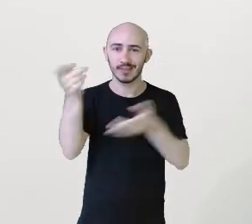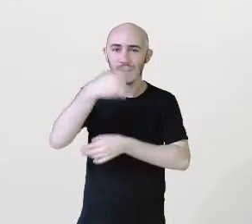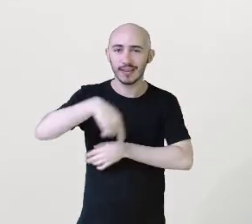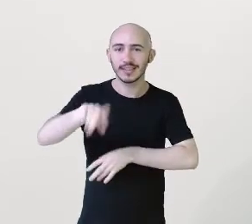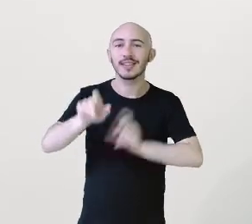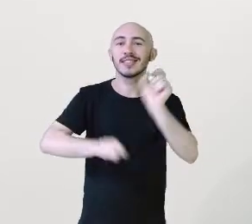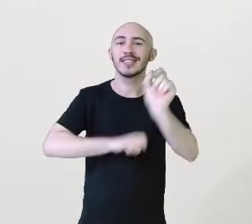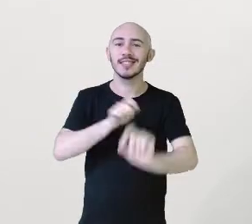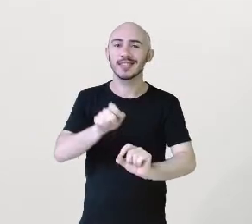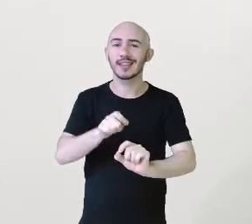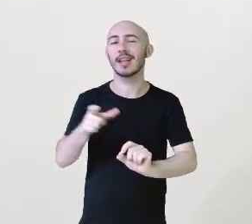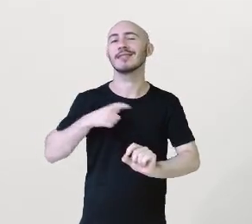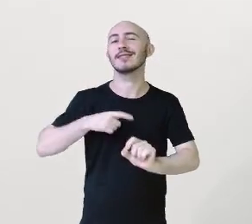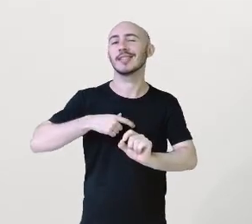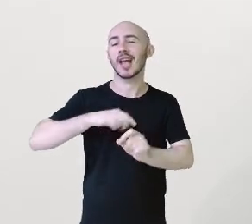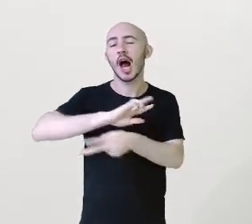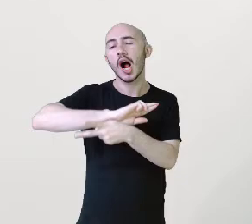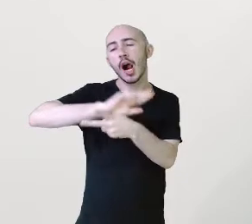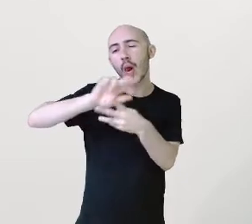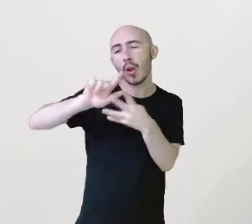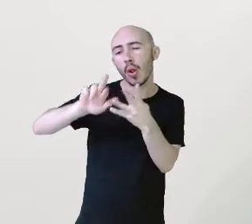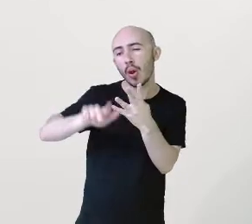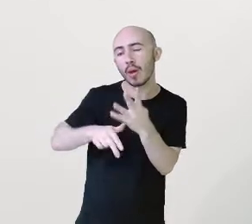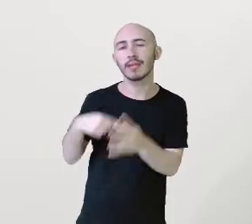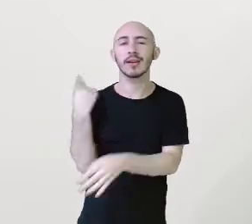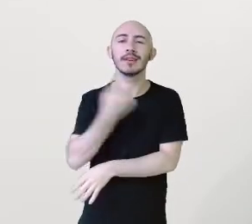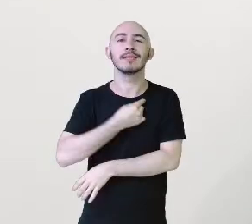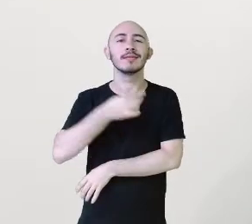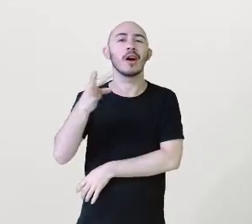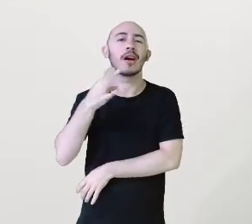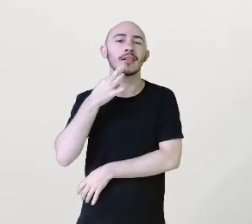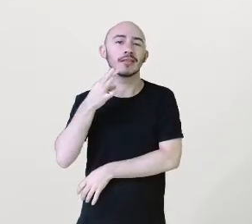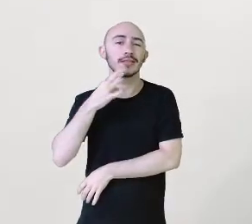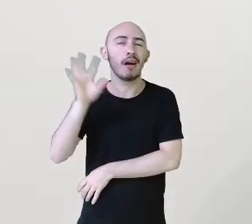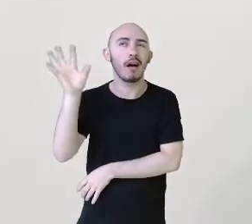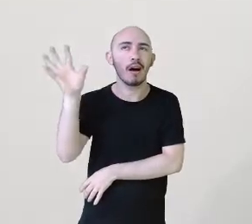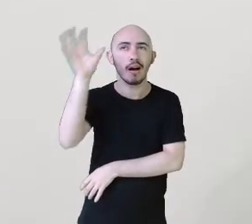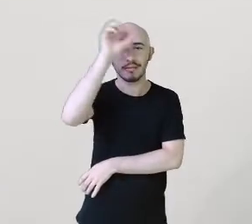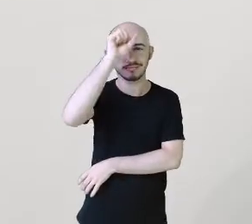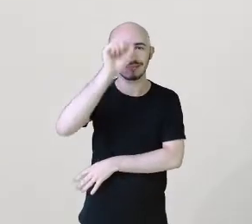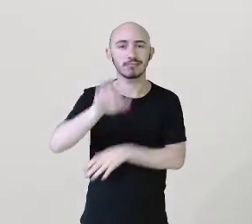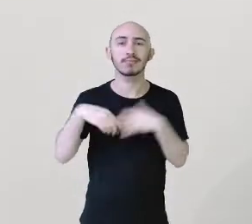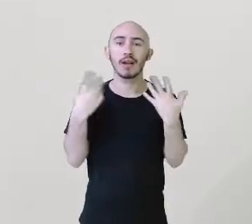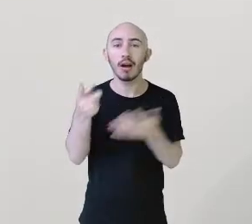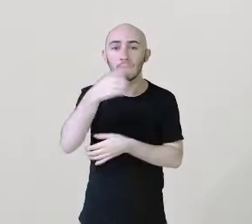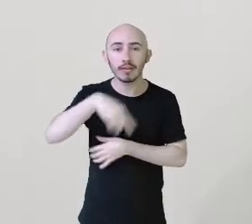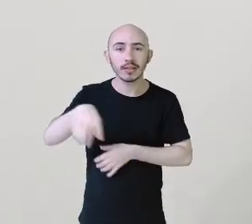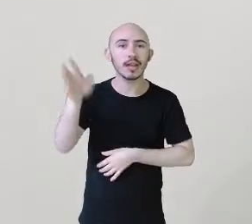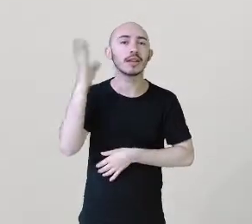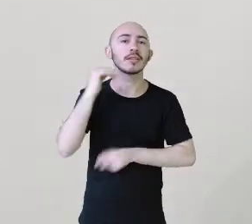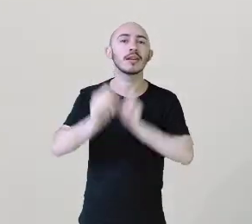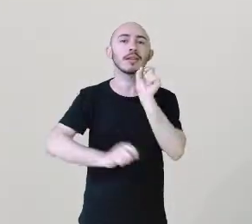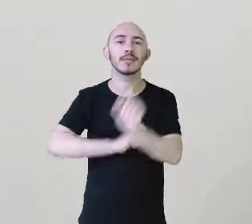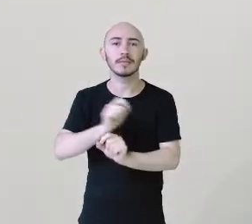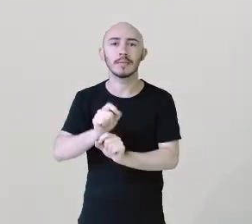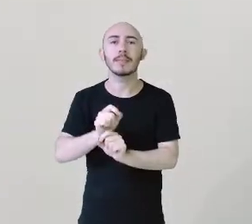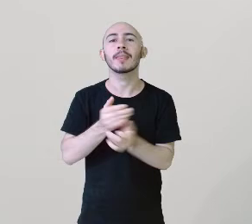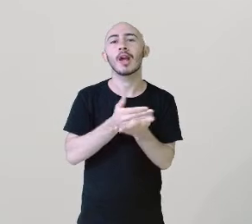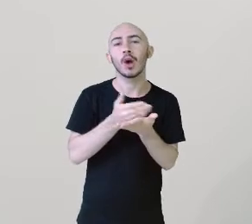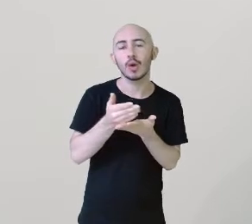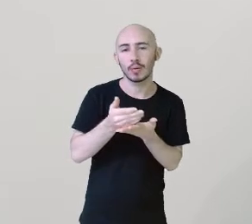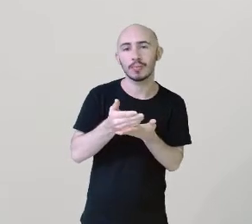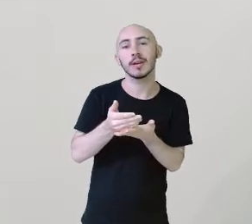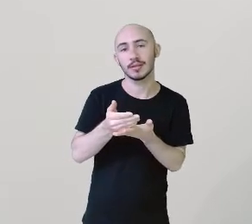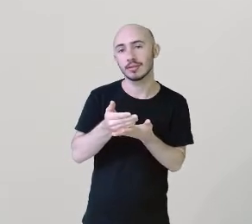hoje vamos ter muita coisa para a gente conhecer e aprender. Vocês já sabem que a nossa aula começa às 7h30